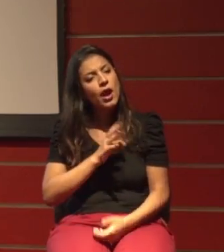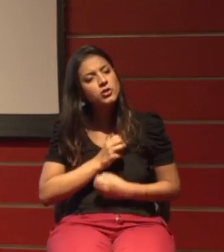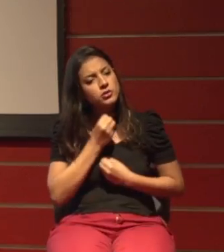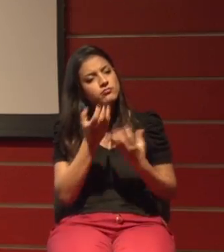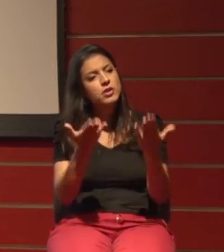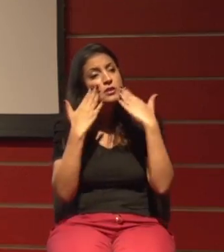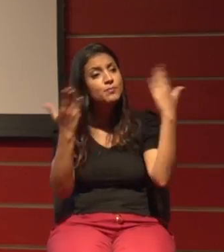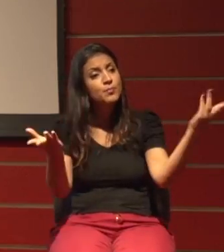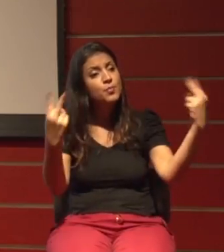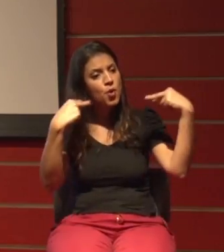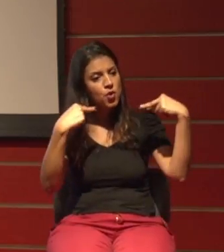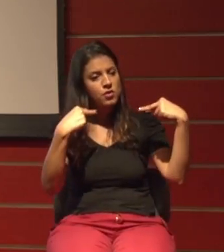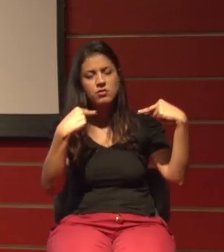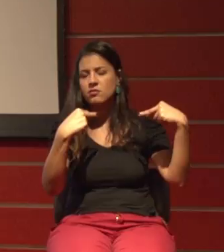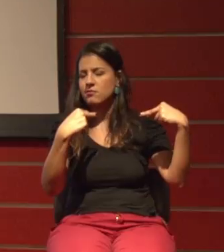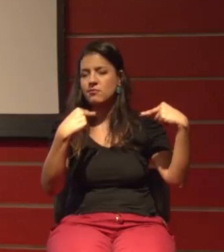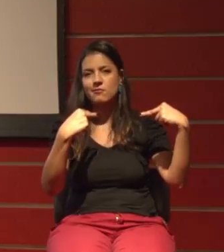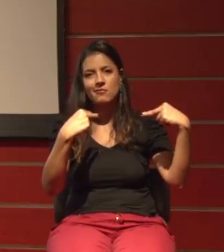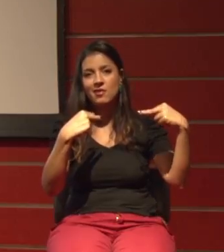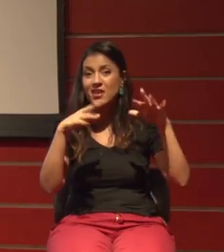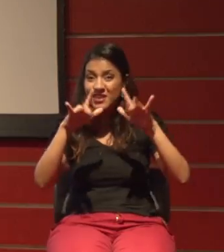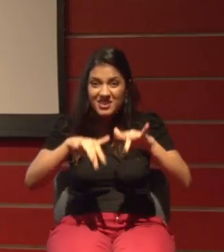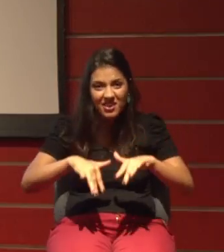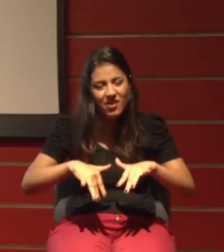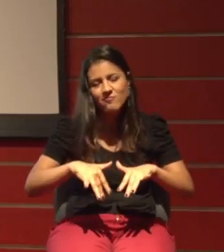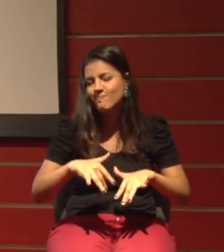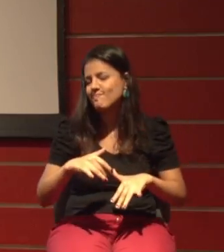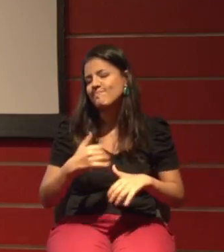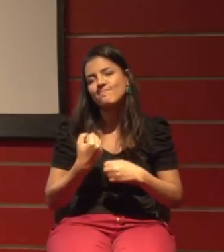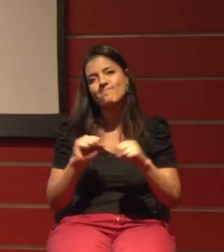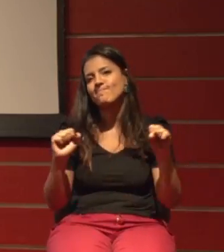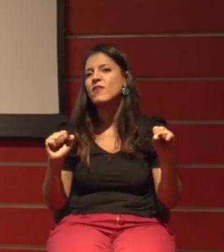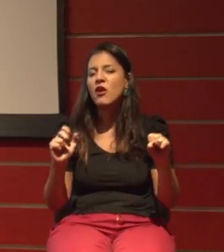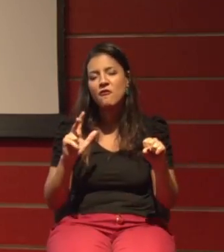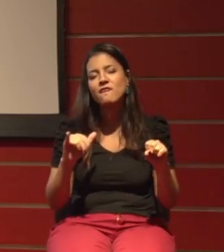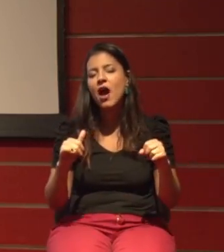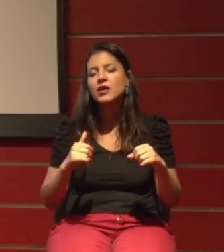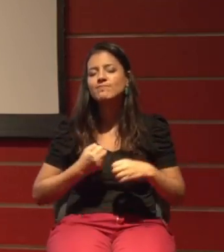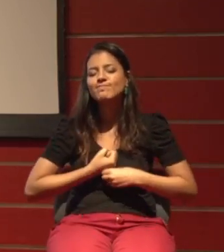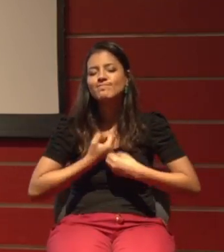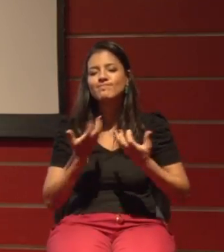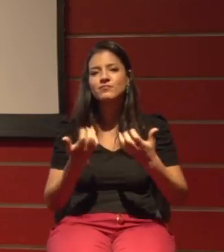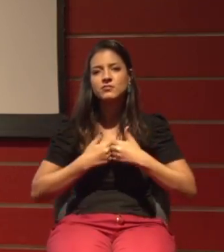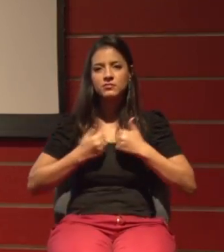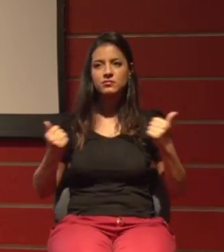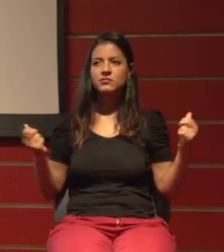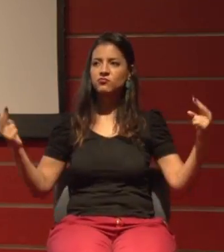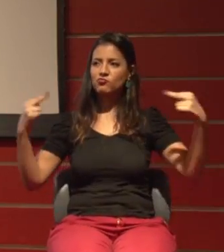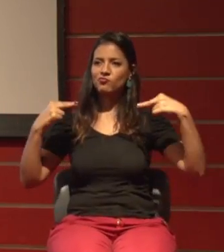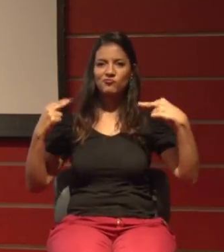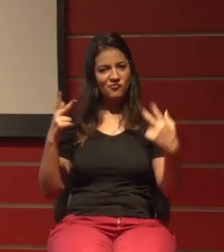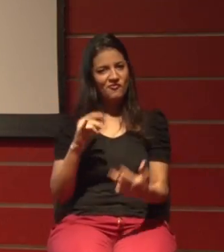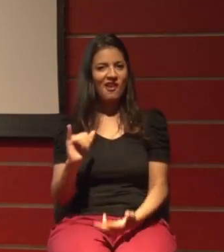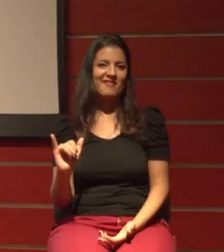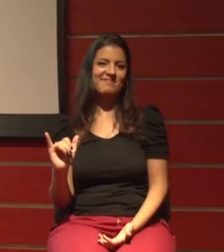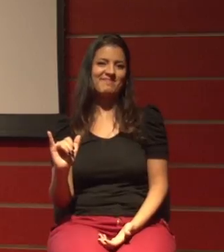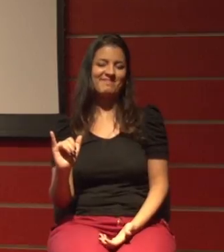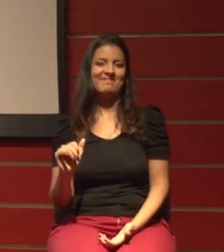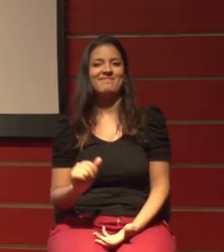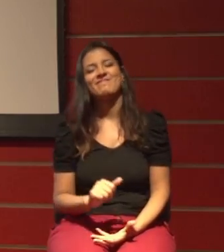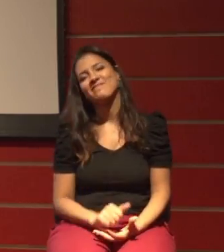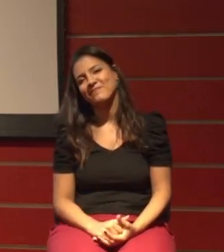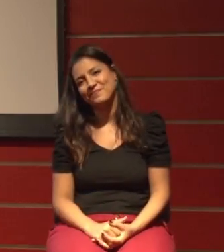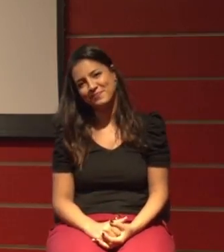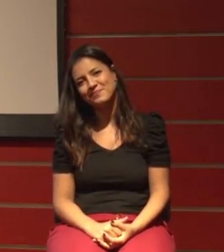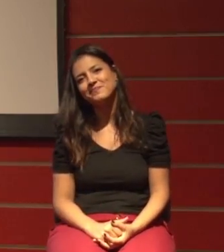é se expor não tem como você desenvolver qualquer coisa e não se expor eh Então eu acho que